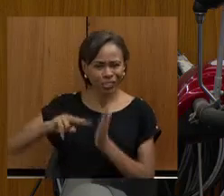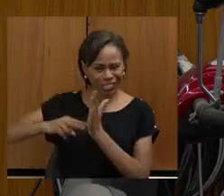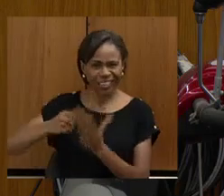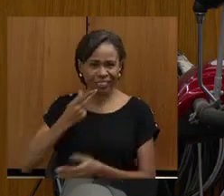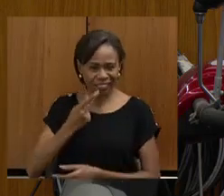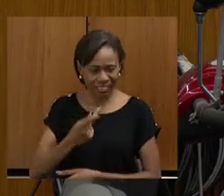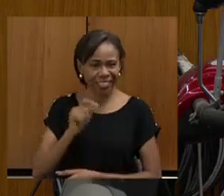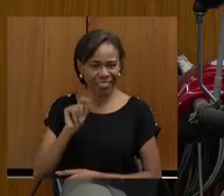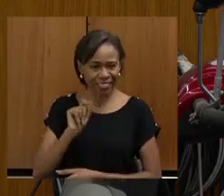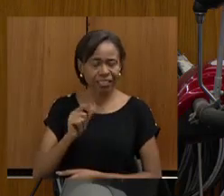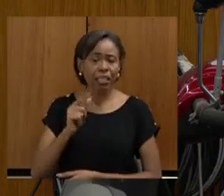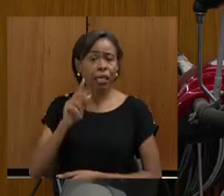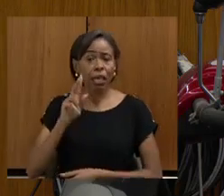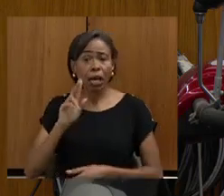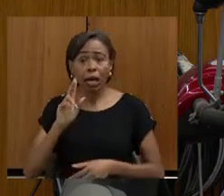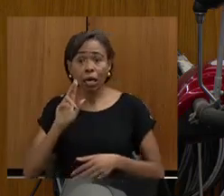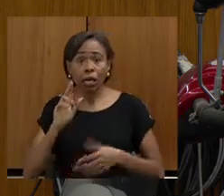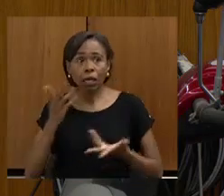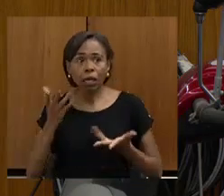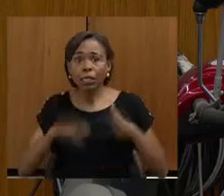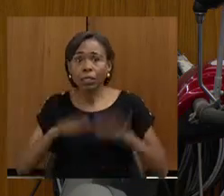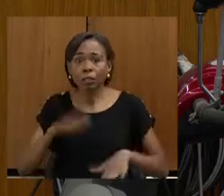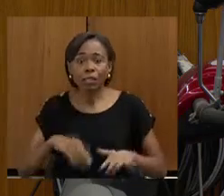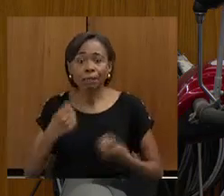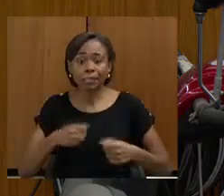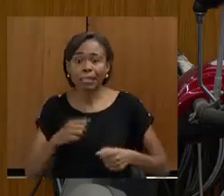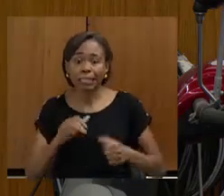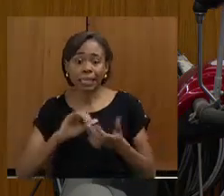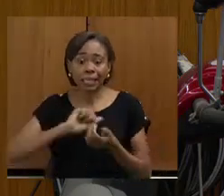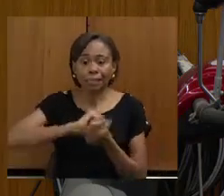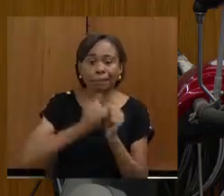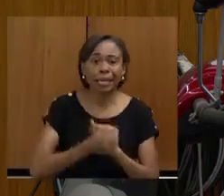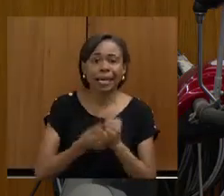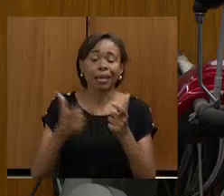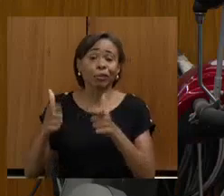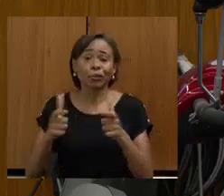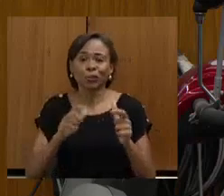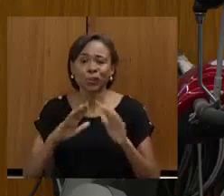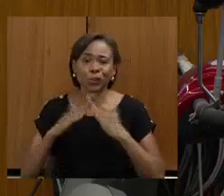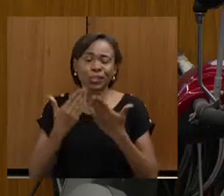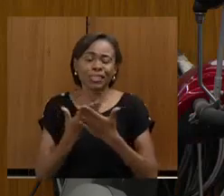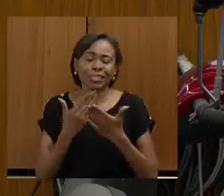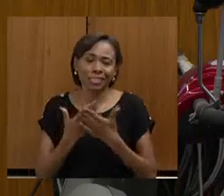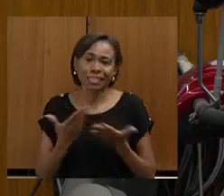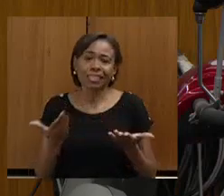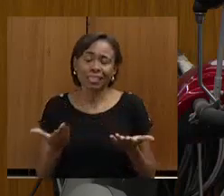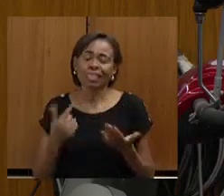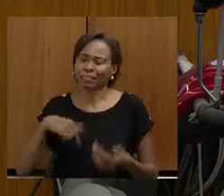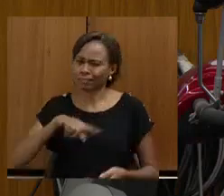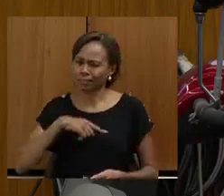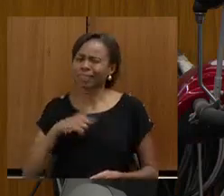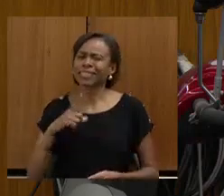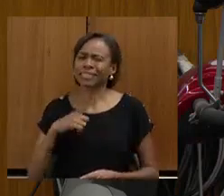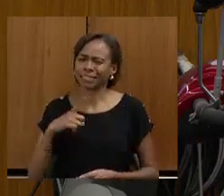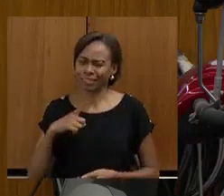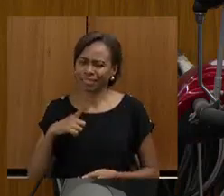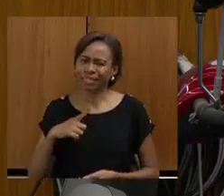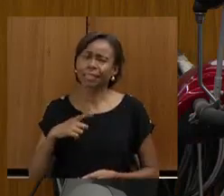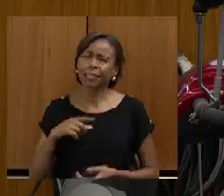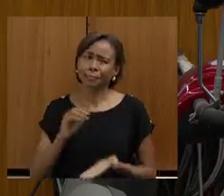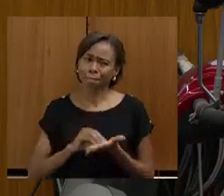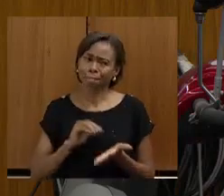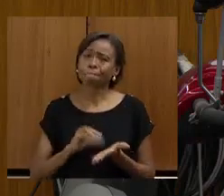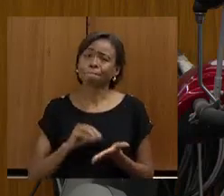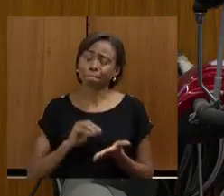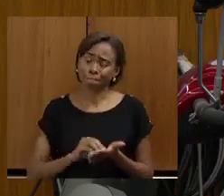vezes você tem que correr e adaptar uma escola, um local, e nós ainda temos muito essa diferença para